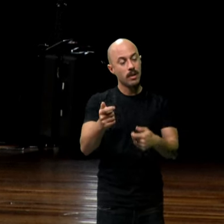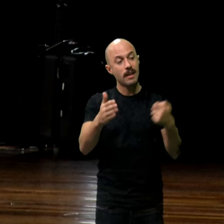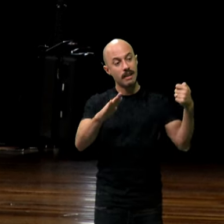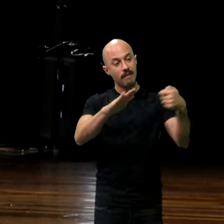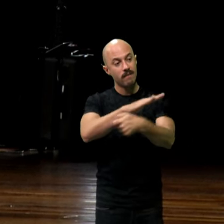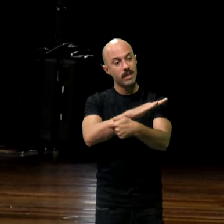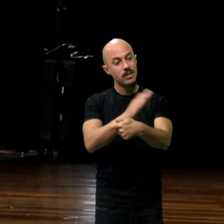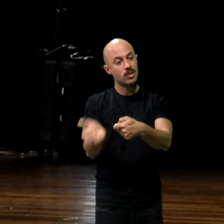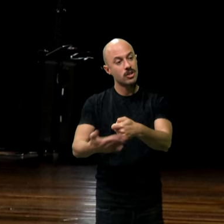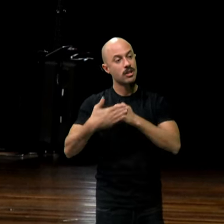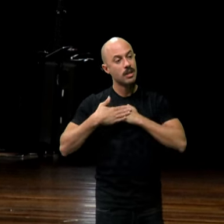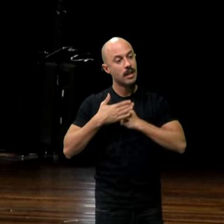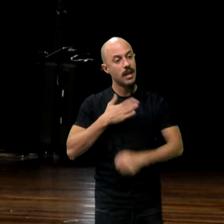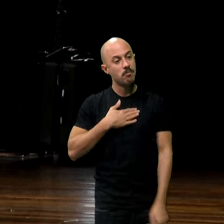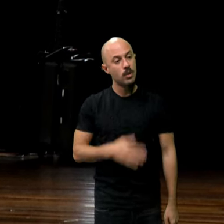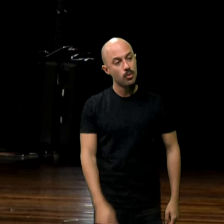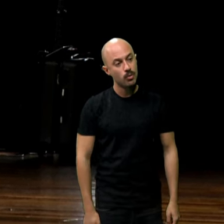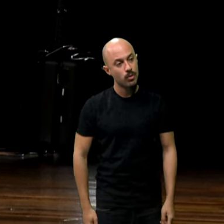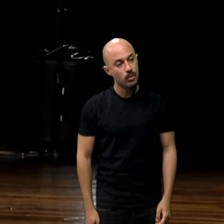Porque você tem autoridade.